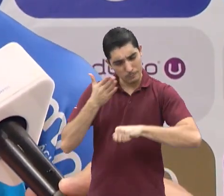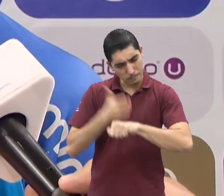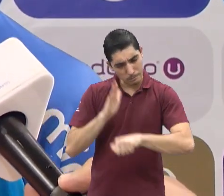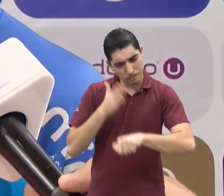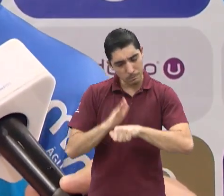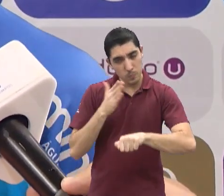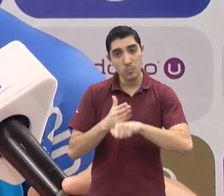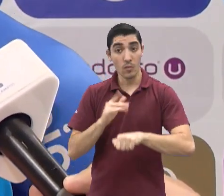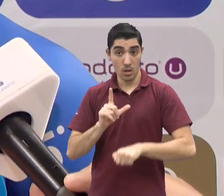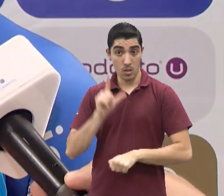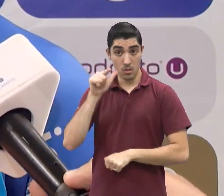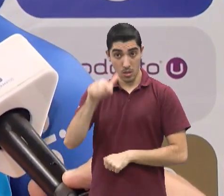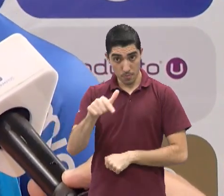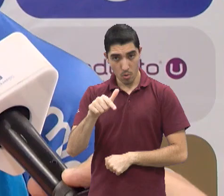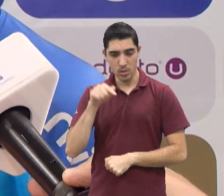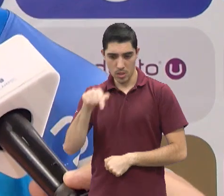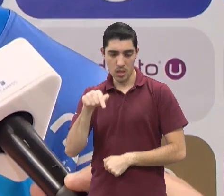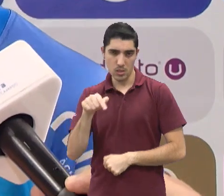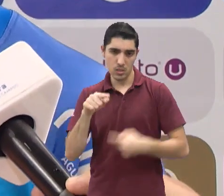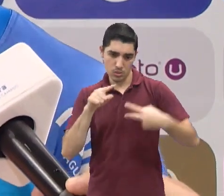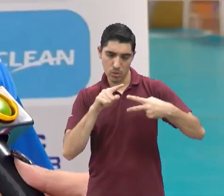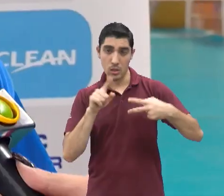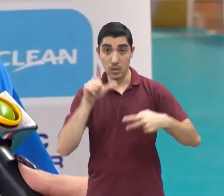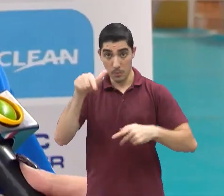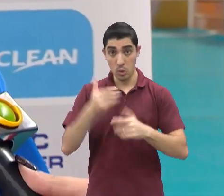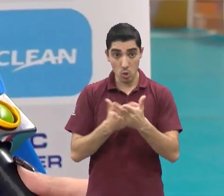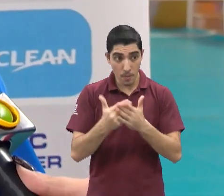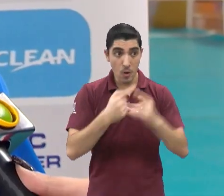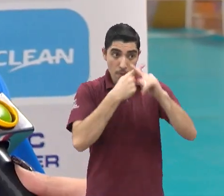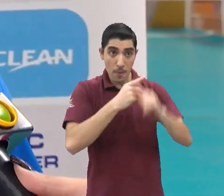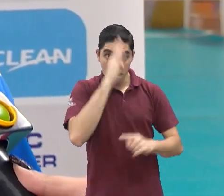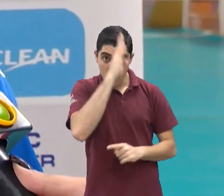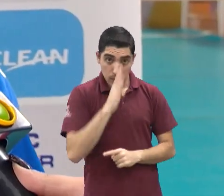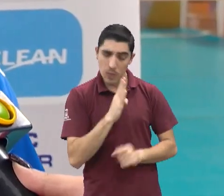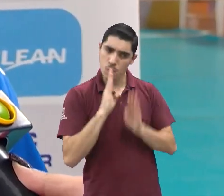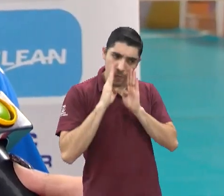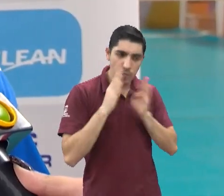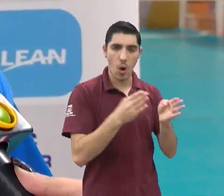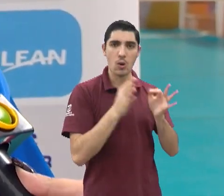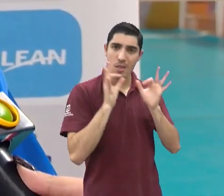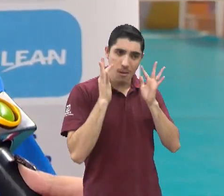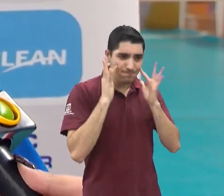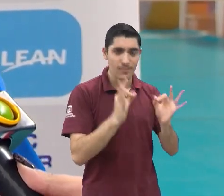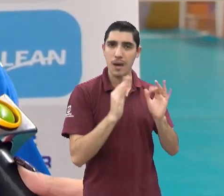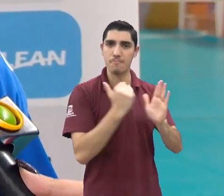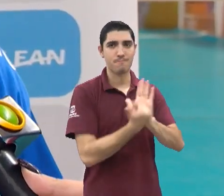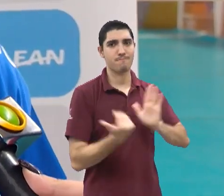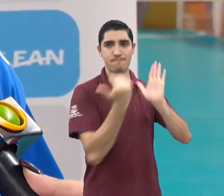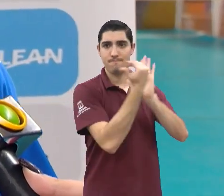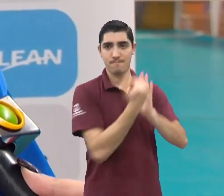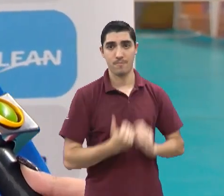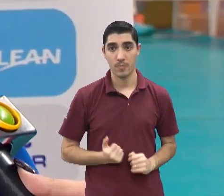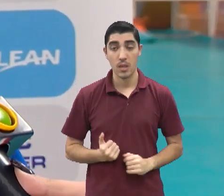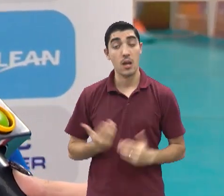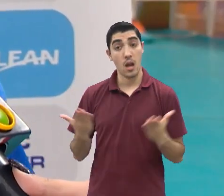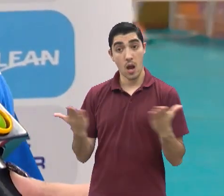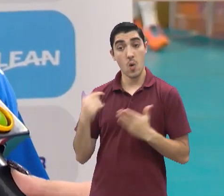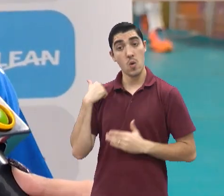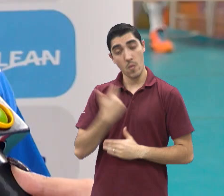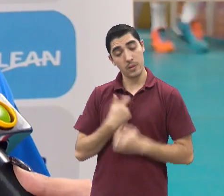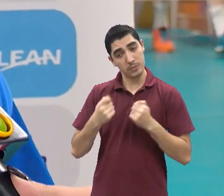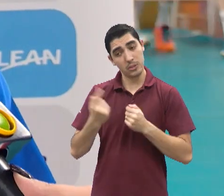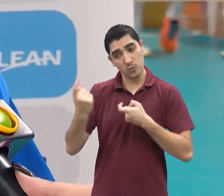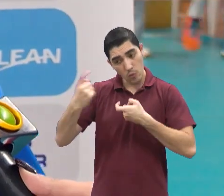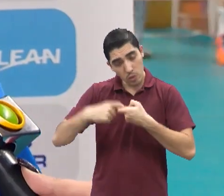melhor forma por cima agora esse começo de temporada da Superliga aí. Esses próximos 2 jogos são importantes para a gente retomar o ritmo talvez de alguns que não vinham